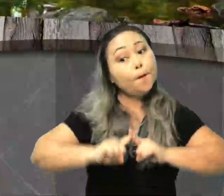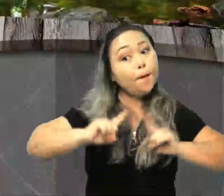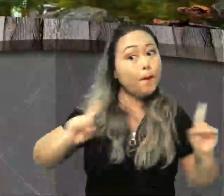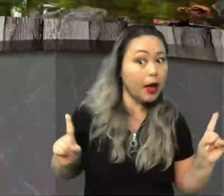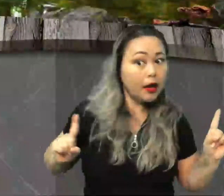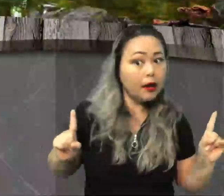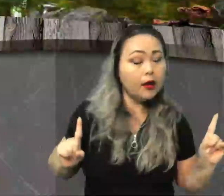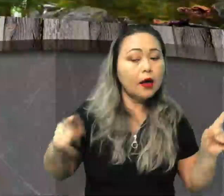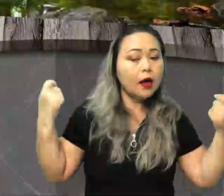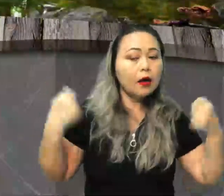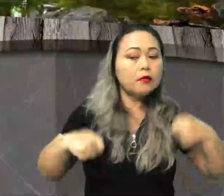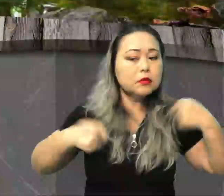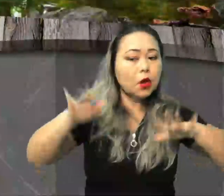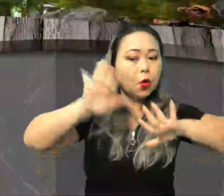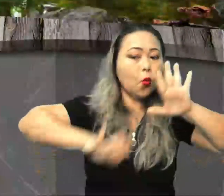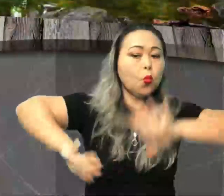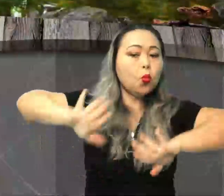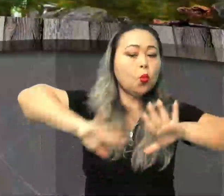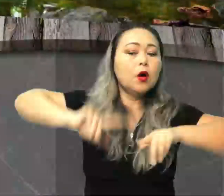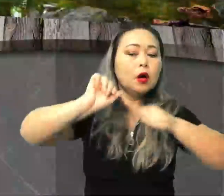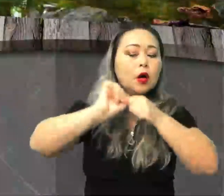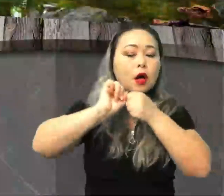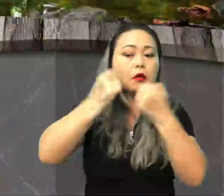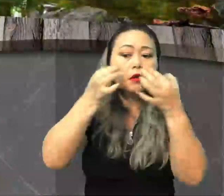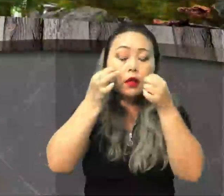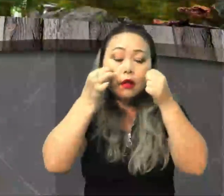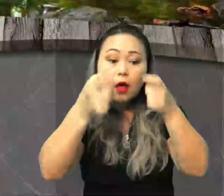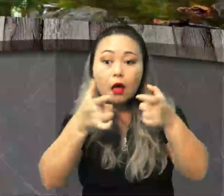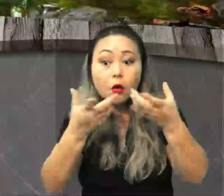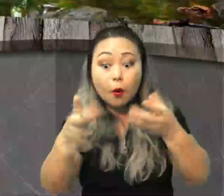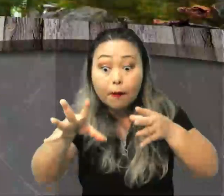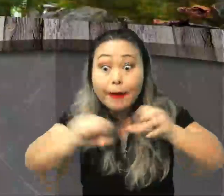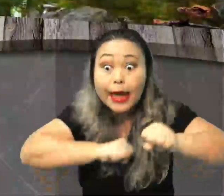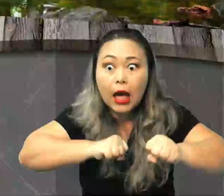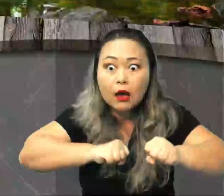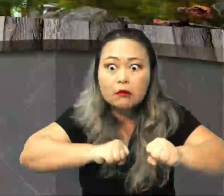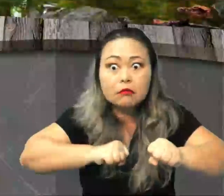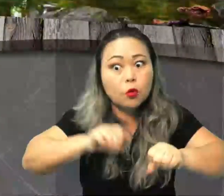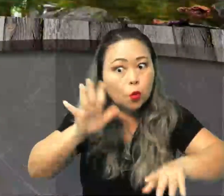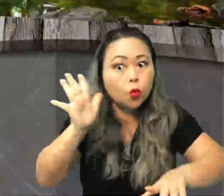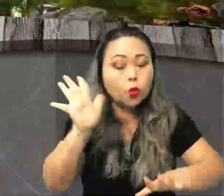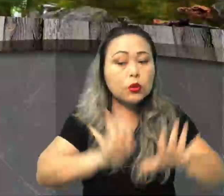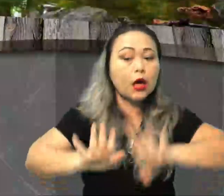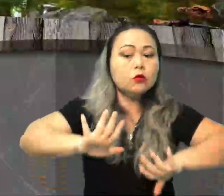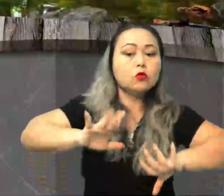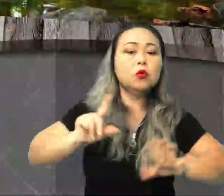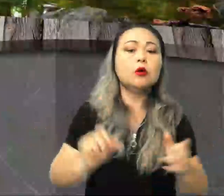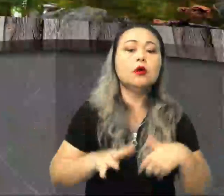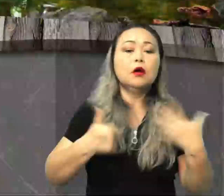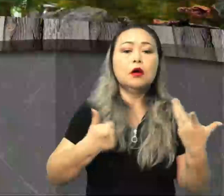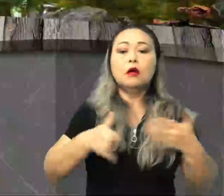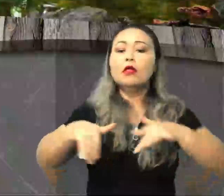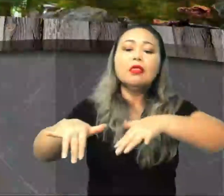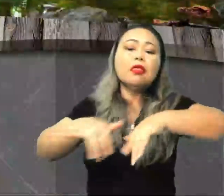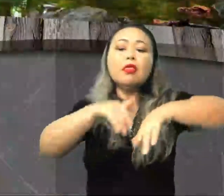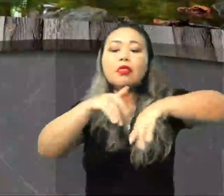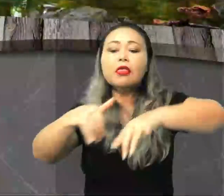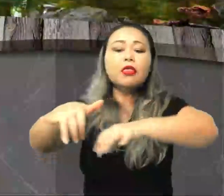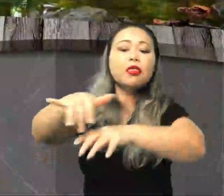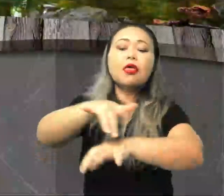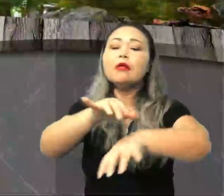Mas precisa ter cuidado também, dar atenção no manuseio delas. E também eles vão estar nadando